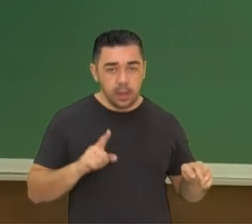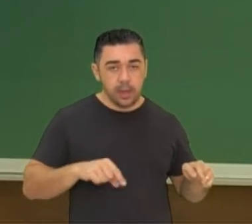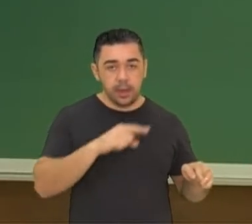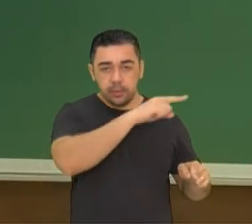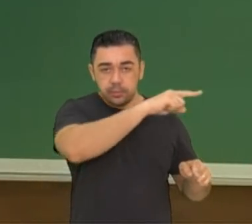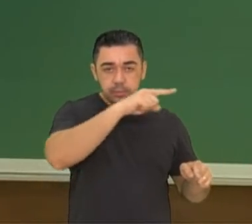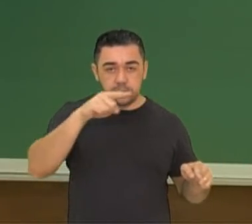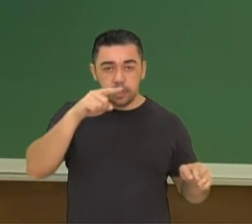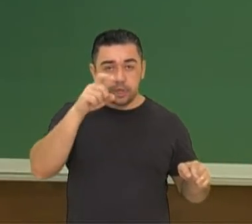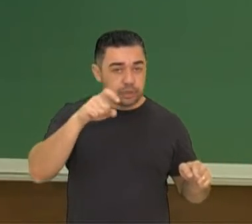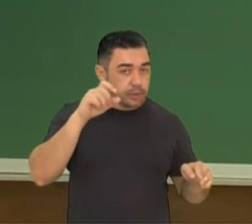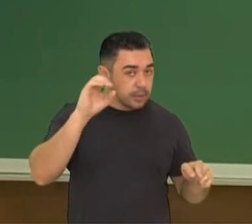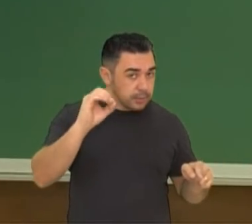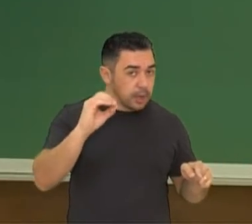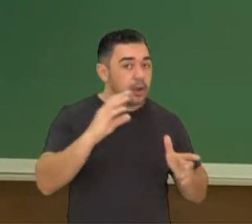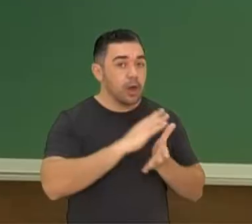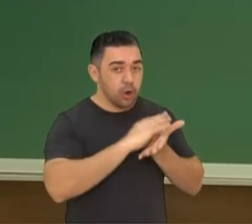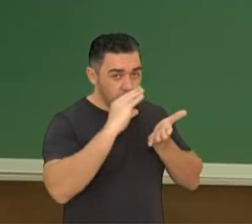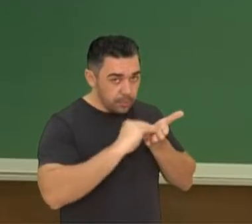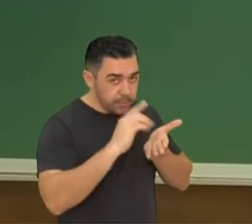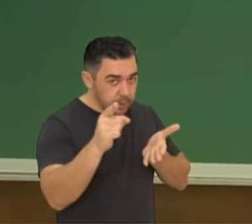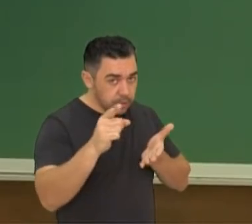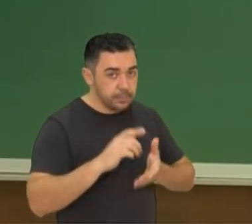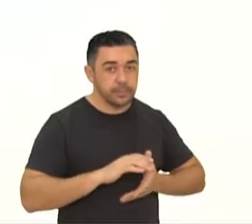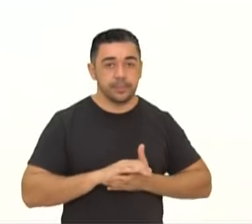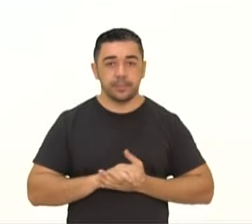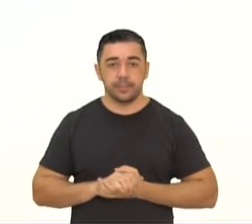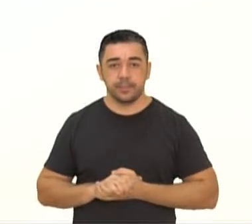igual a 0. Anote porque é importante. E eu já volto.